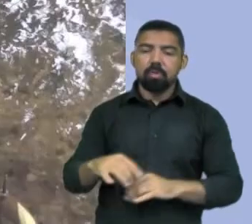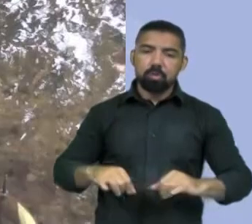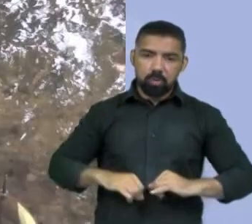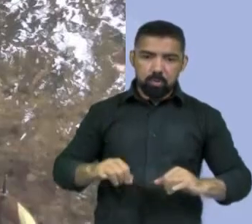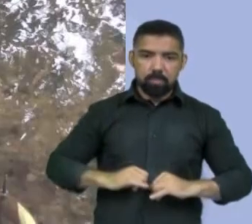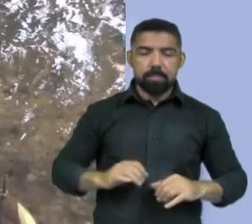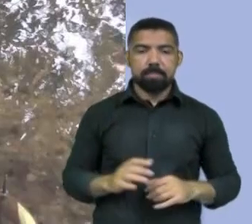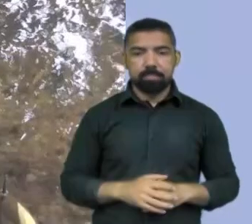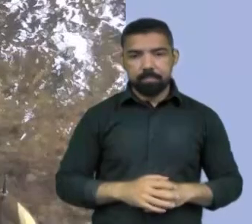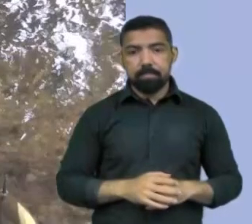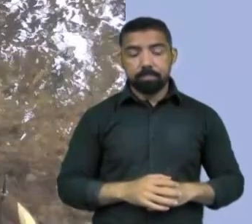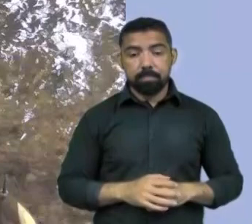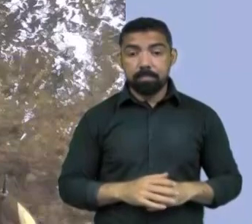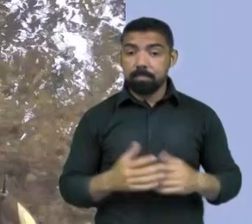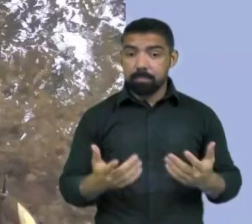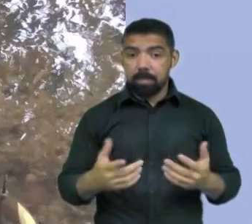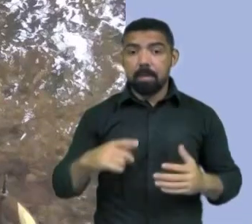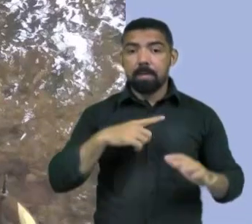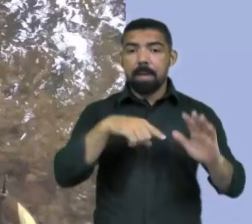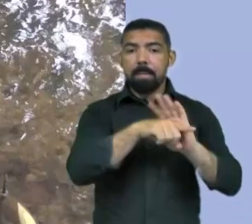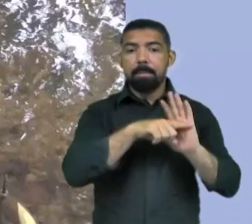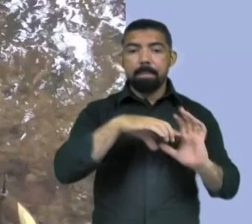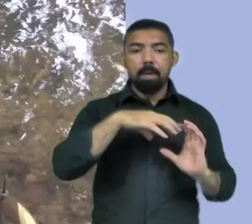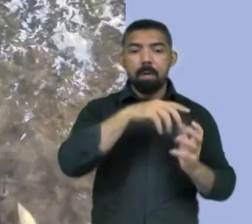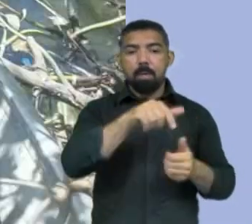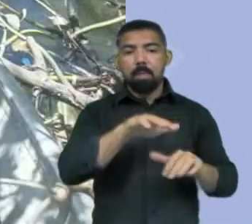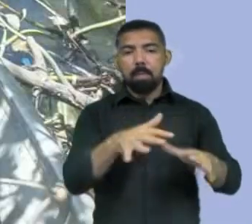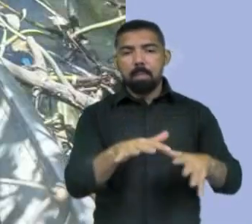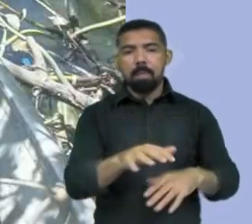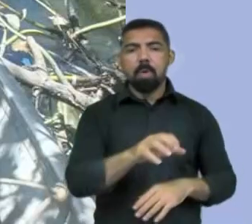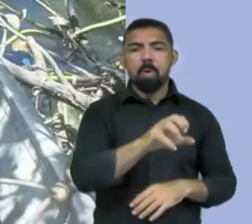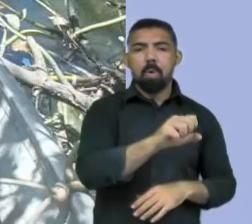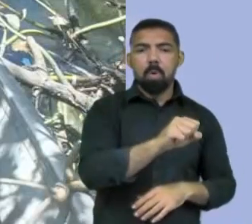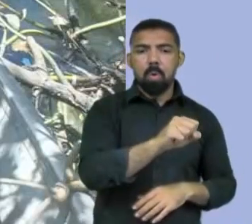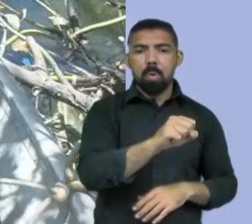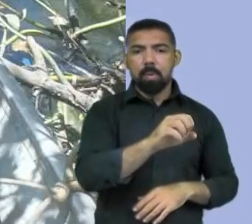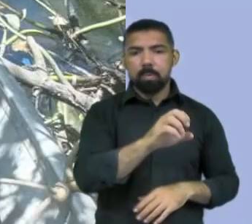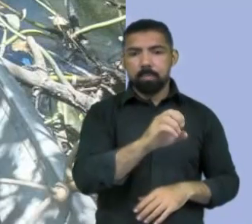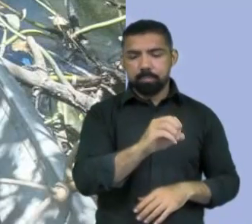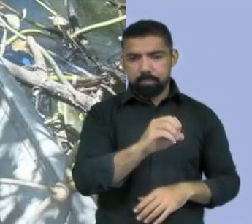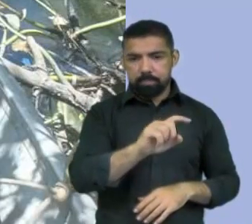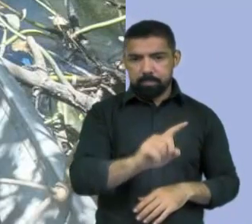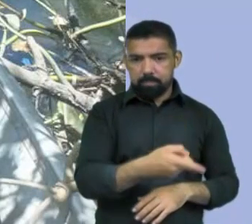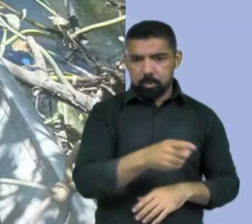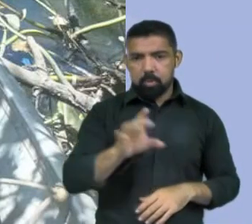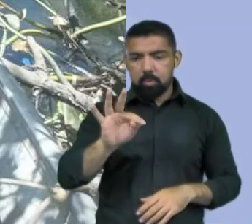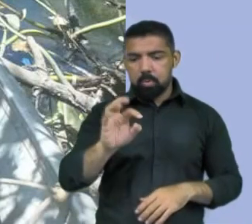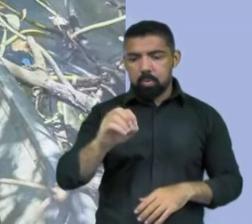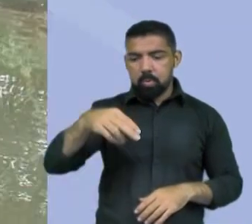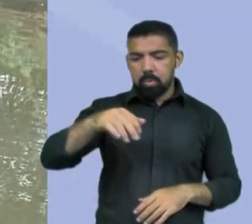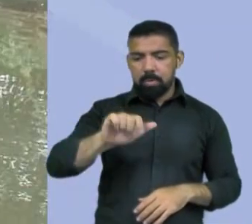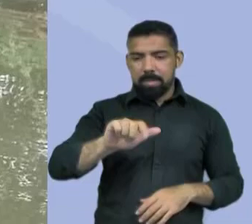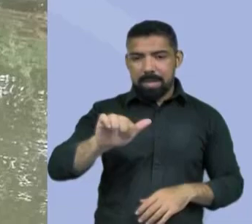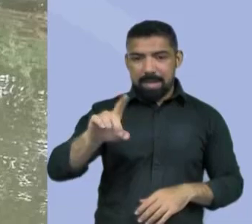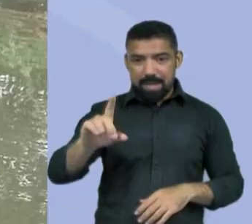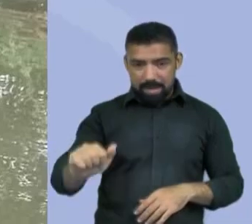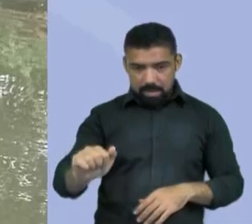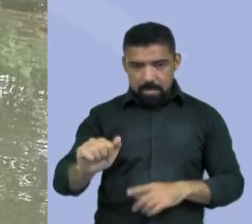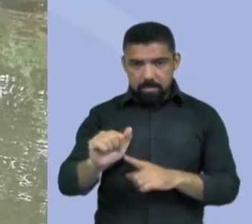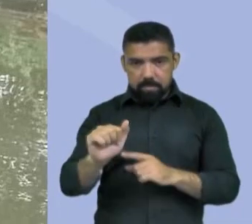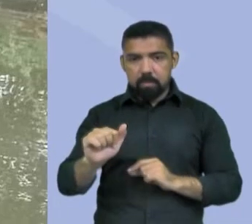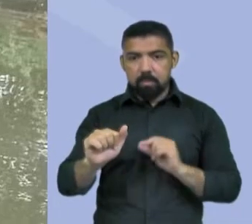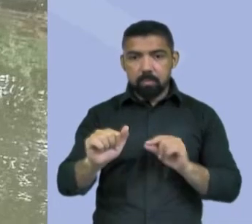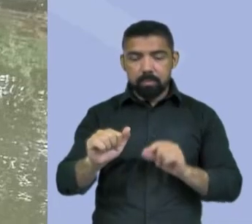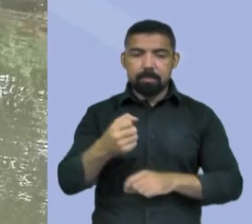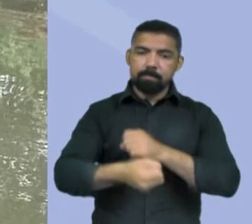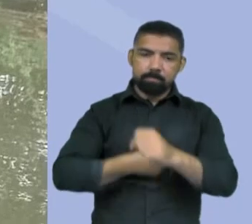Mundial, pelo menos 8 milhões de toneladas de plástico, o equivalente a um caminhão de lixo por minuto, vazam